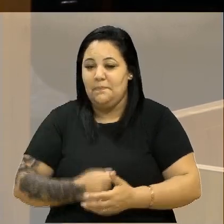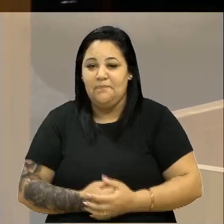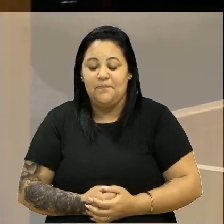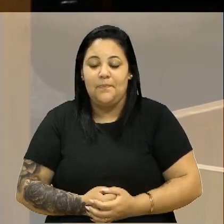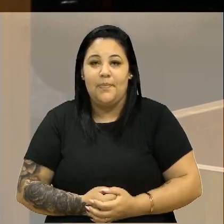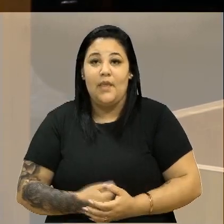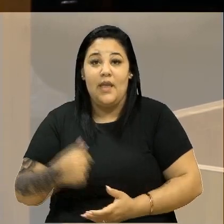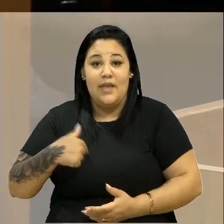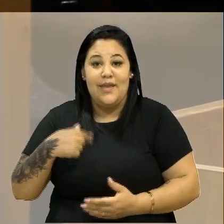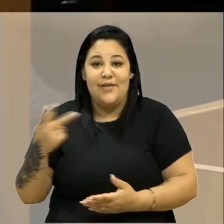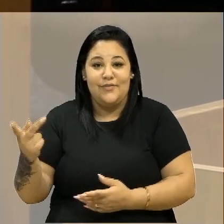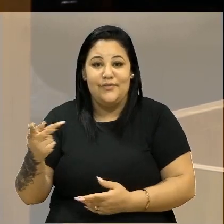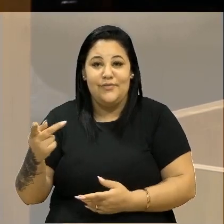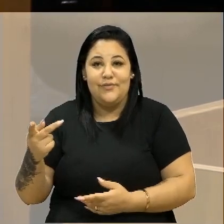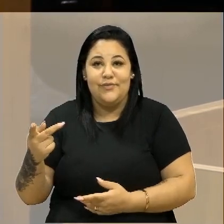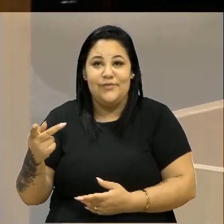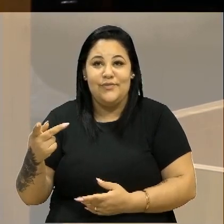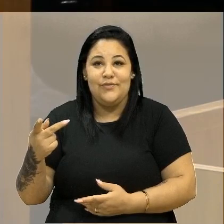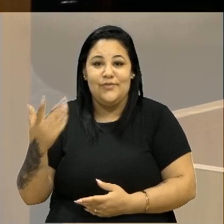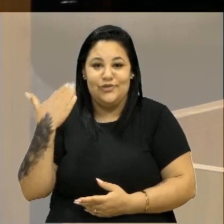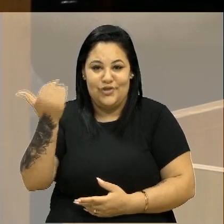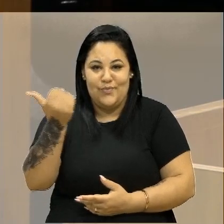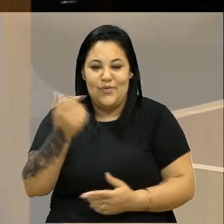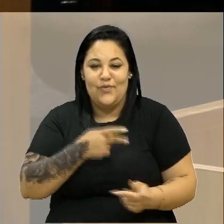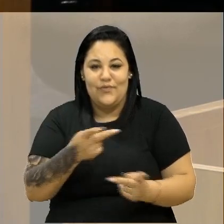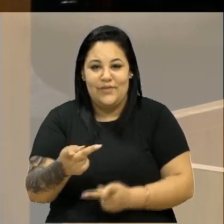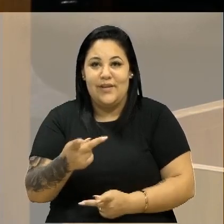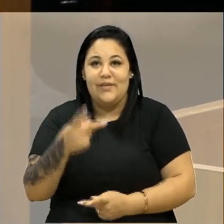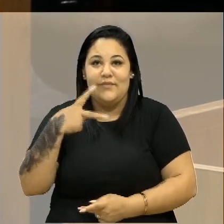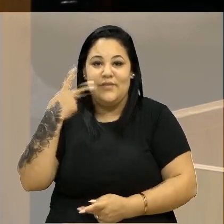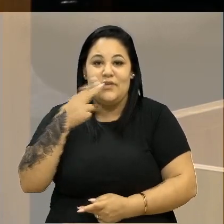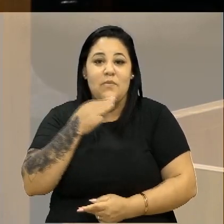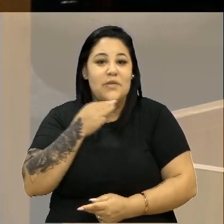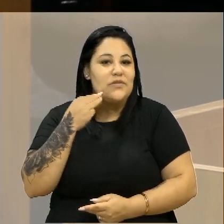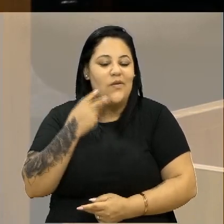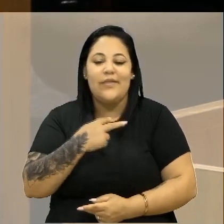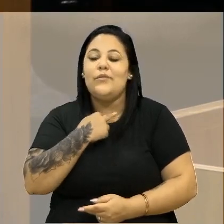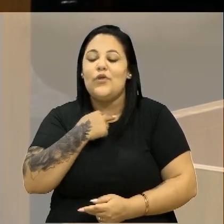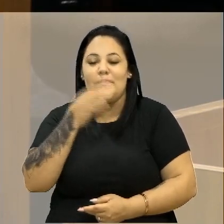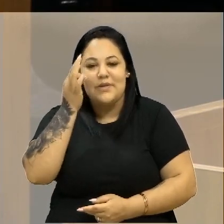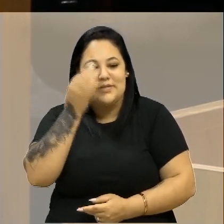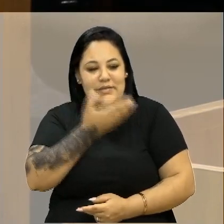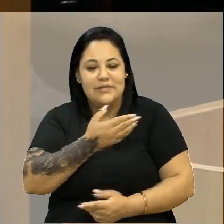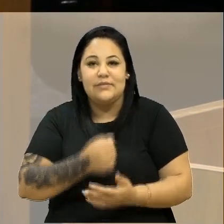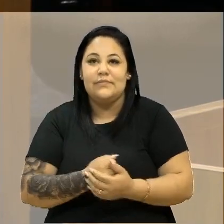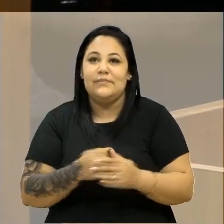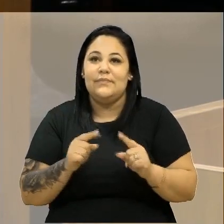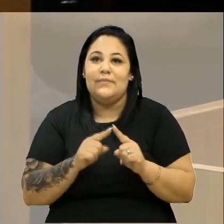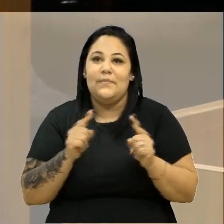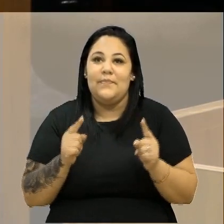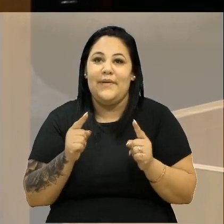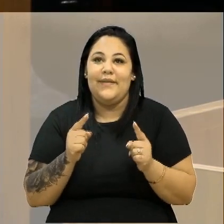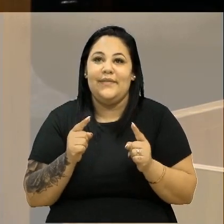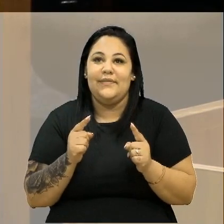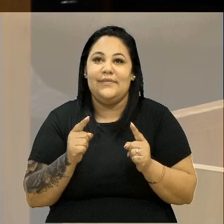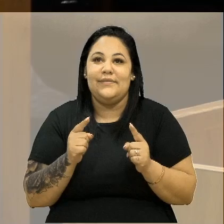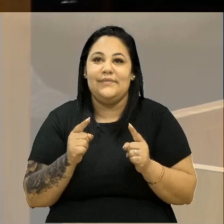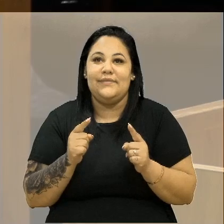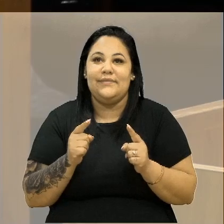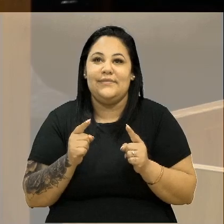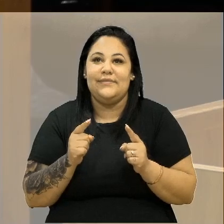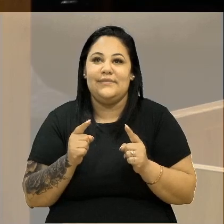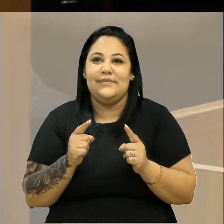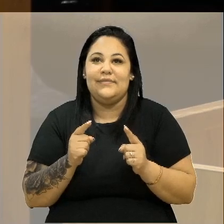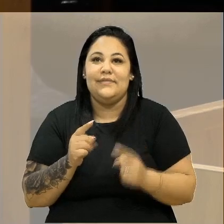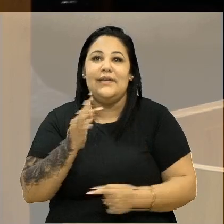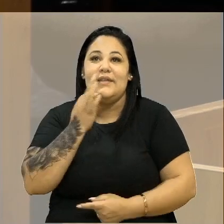fui convidada hoje pela Marisol, né, a vereadora Marisol não pôde estar aqui, mas honrando muito ela e o pessoal do partido,